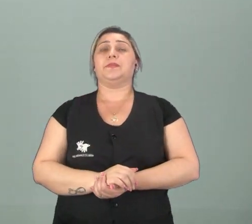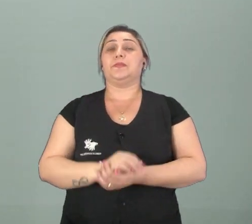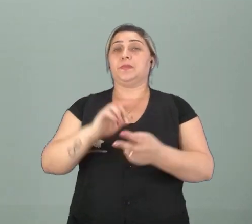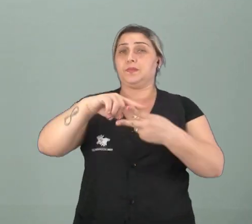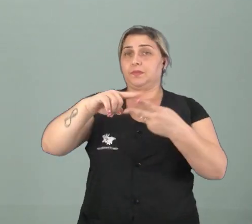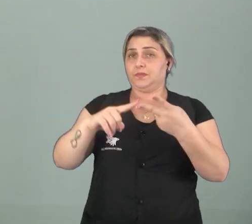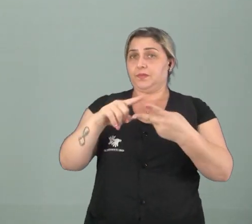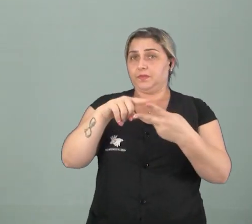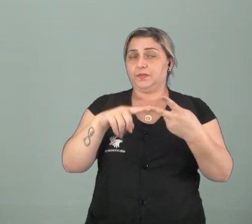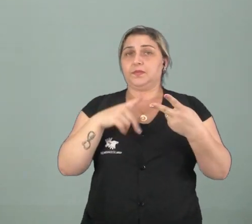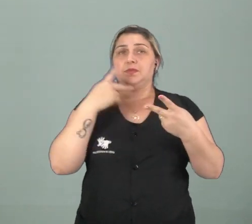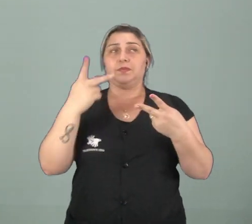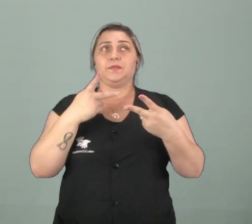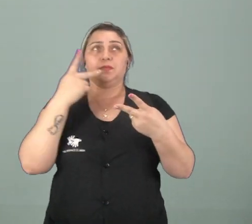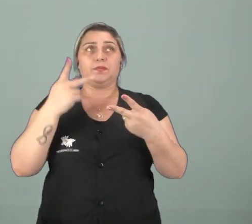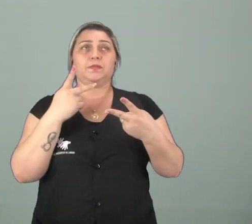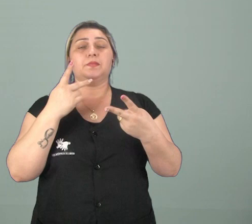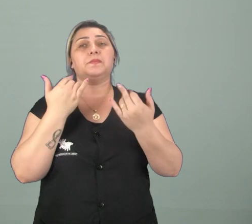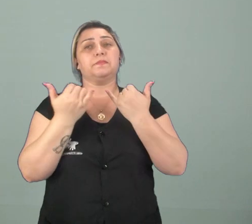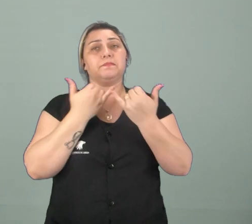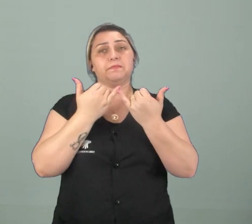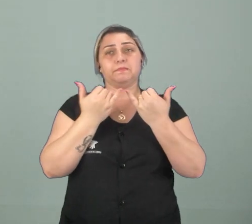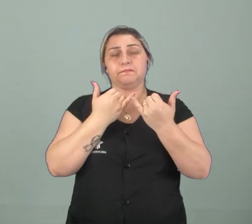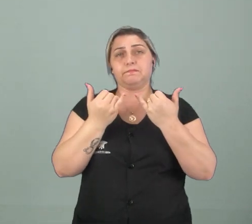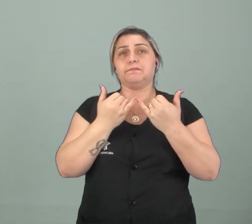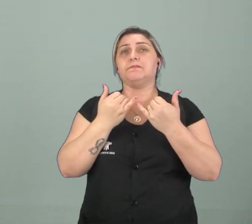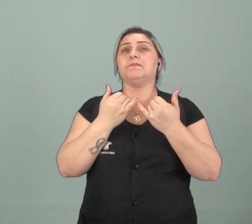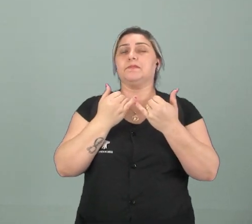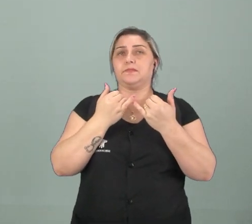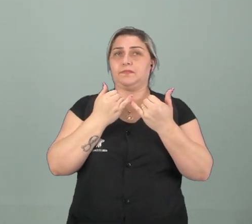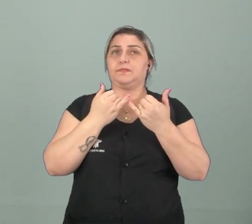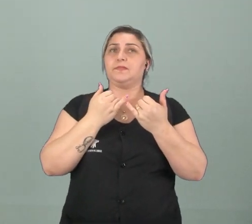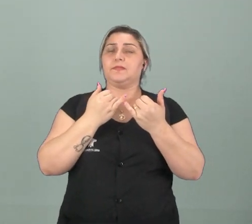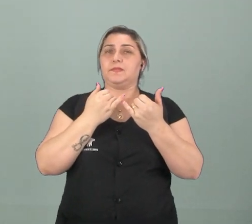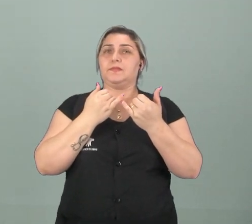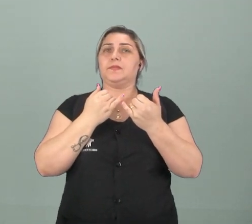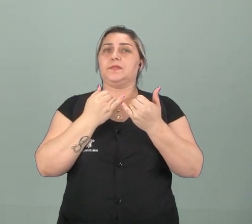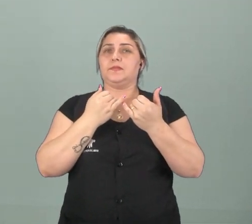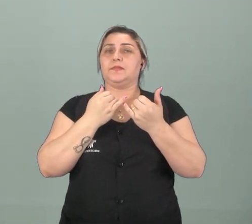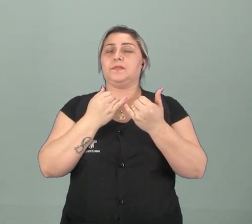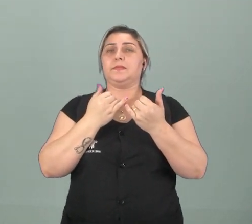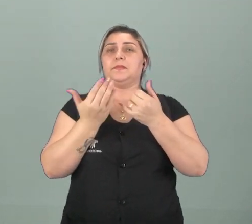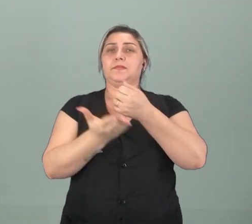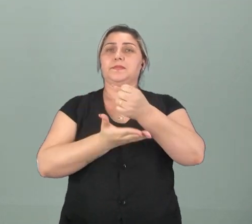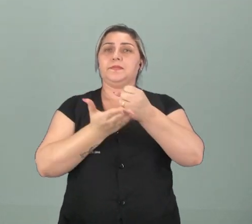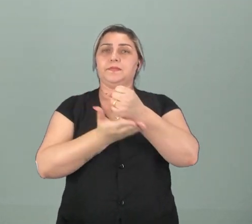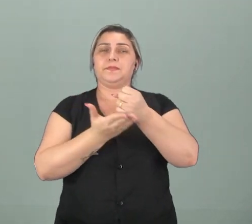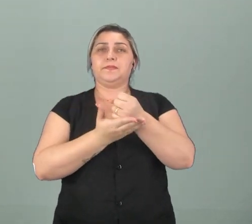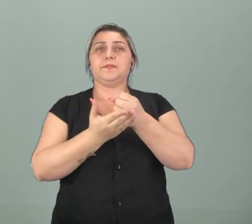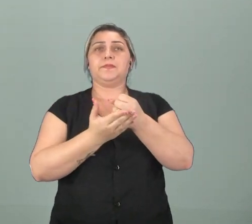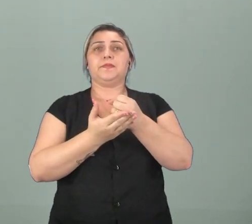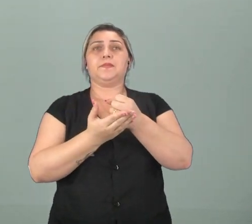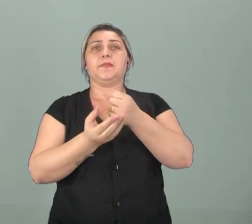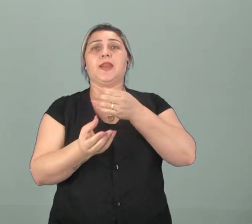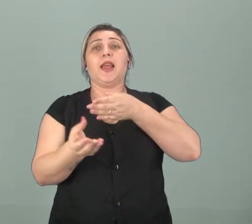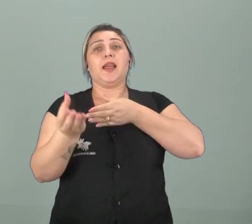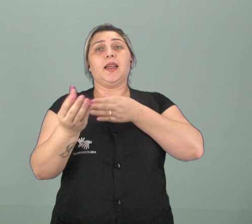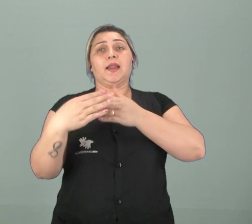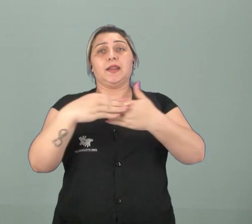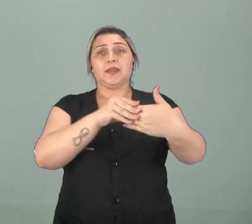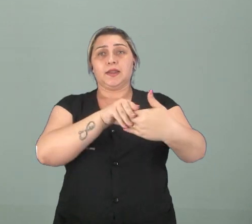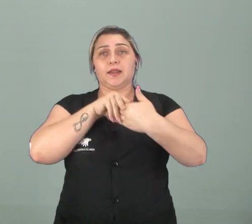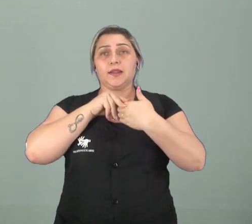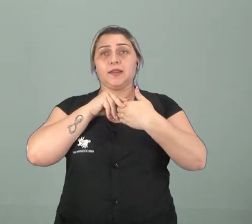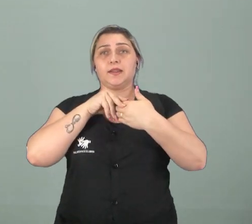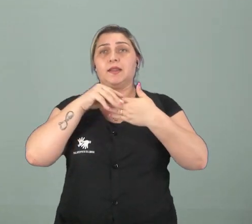os dois, a gente fala que eles têm similaridades, porque eles atuam aí com esse papel, basicamente, né? Levar oxigênio e retirar o